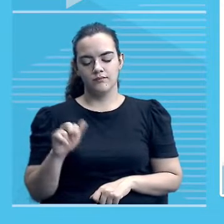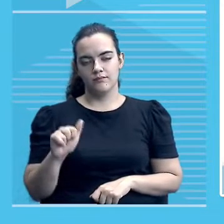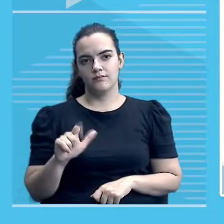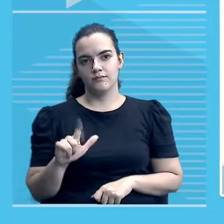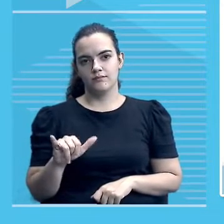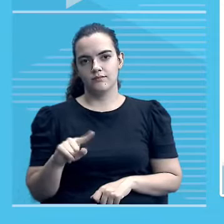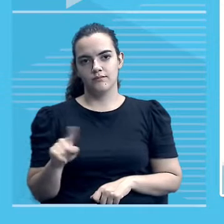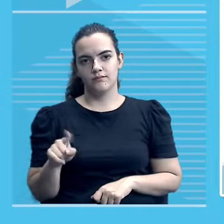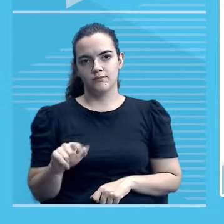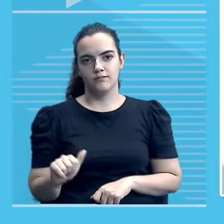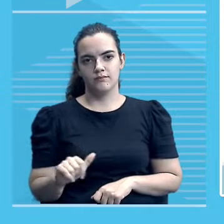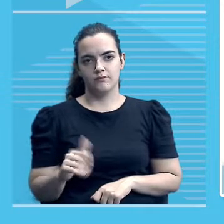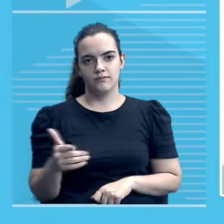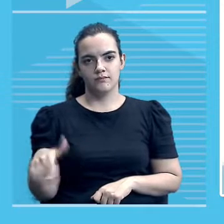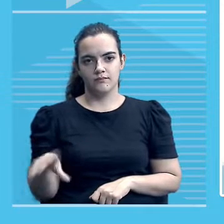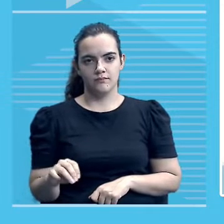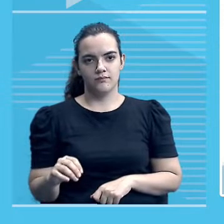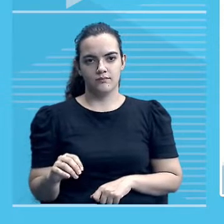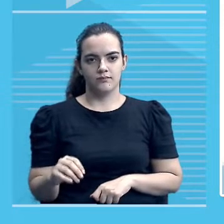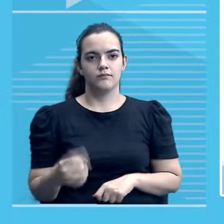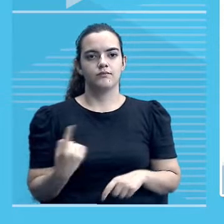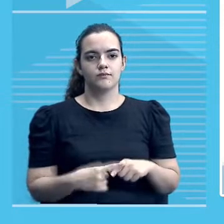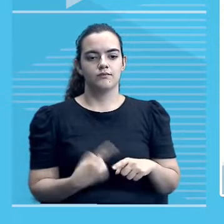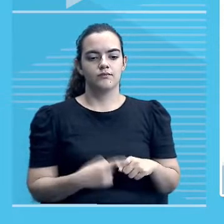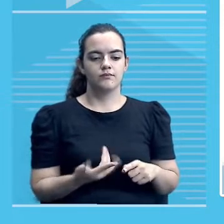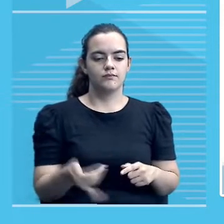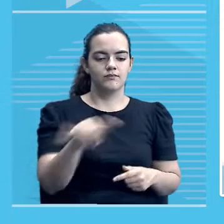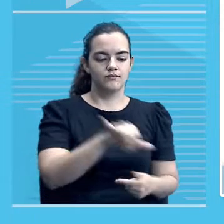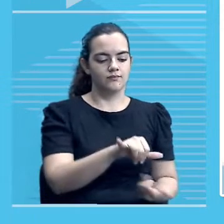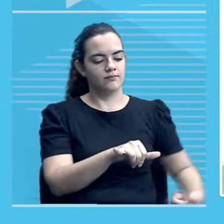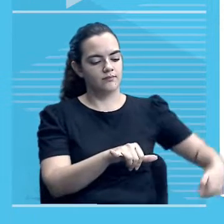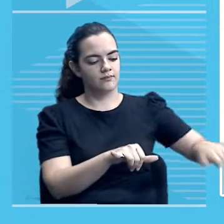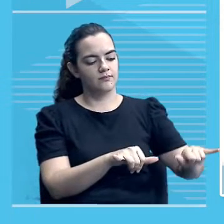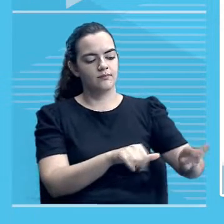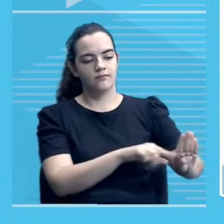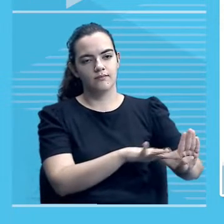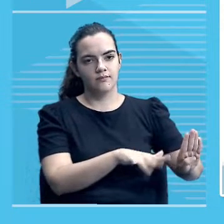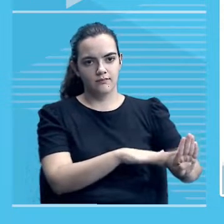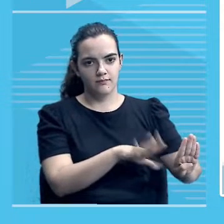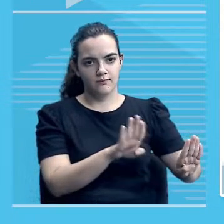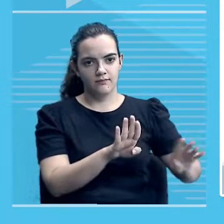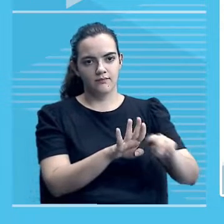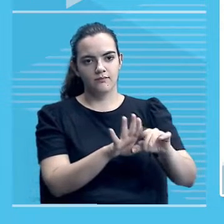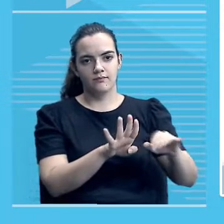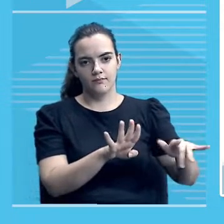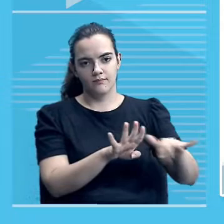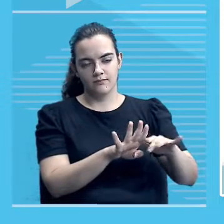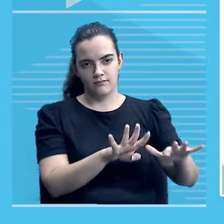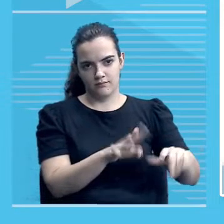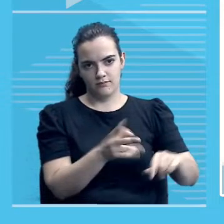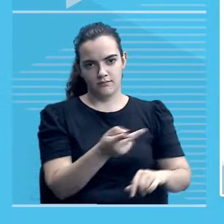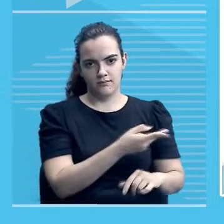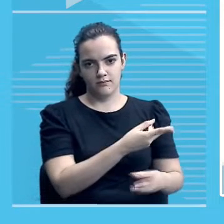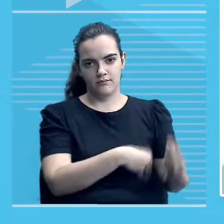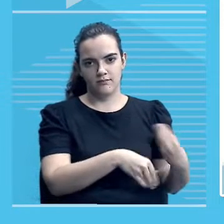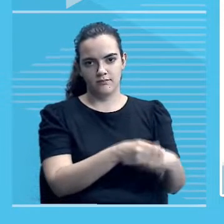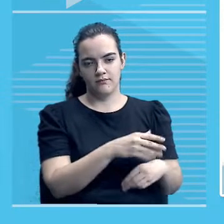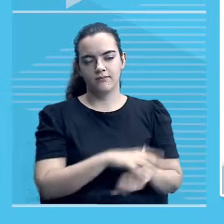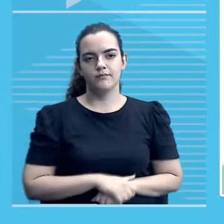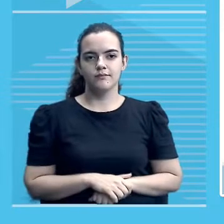ok? Vamos lá, então. Vamos colocar 2 minutinhos aí para o pessoal fazer as anotações e